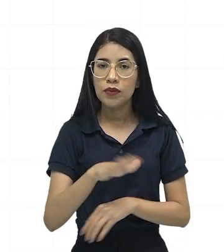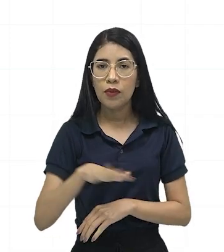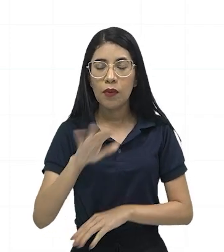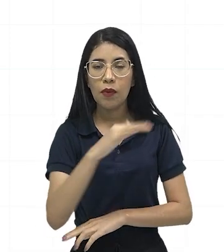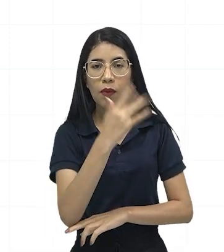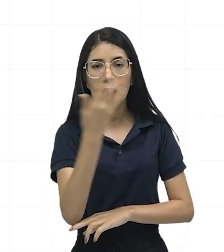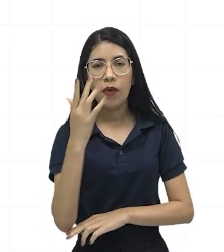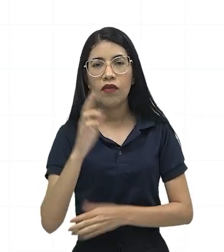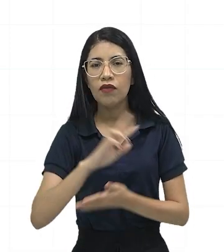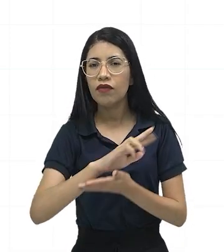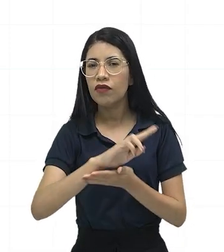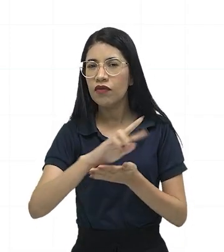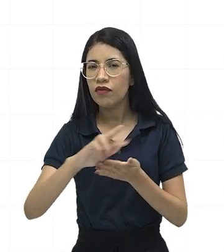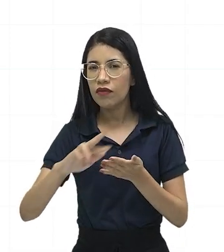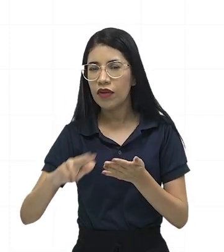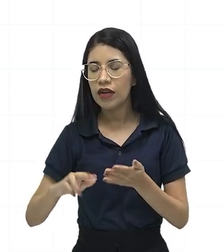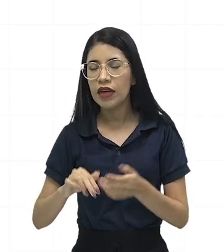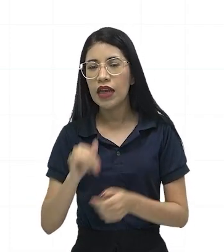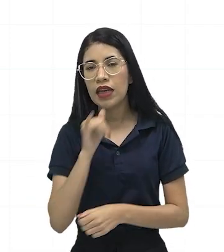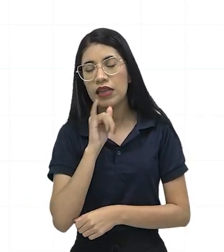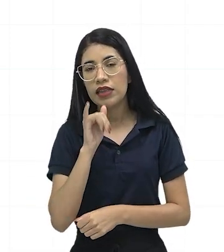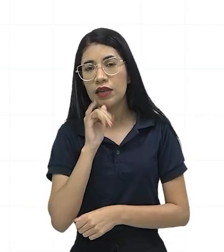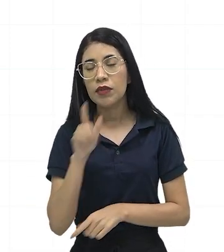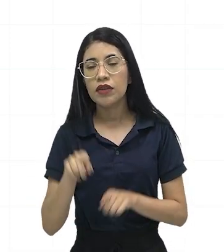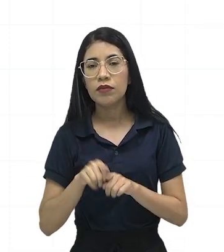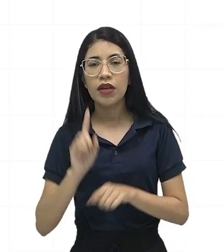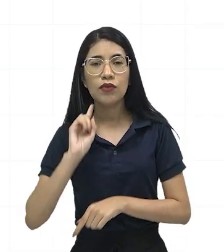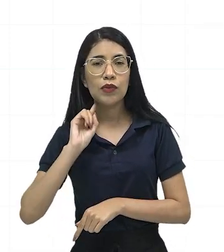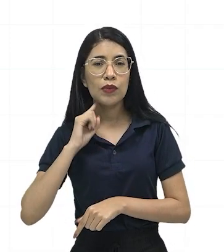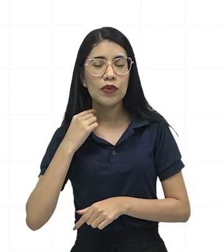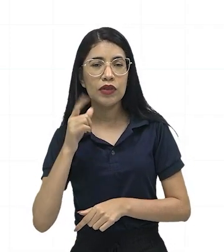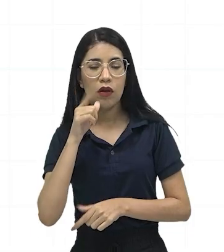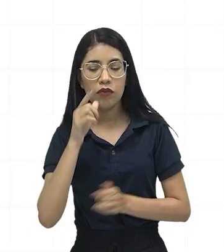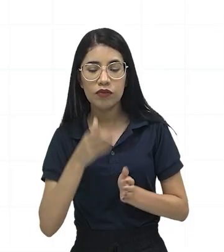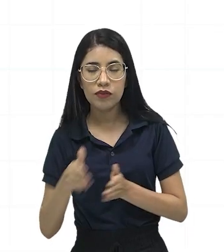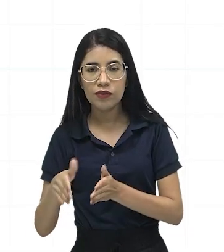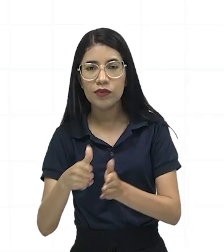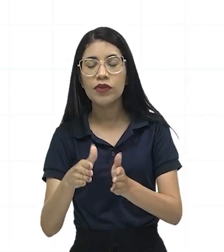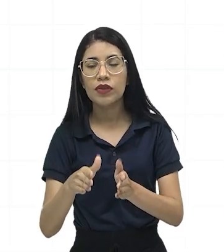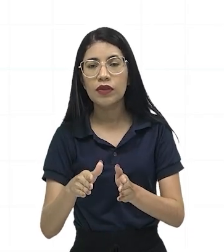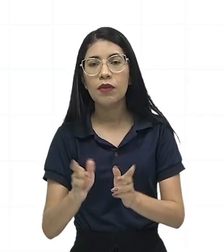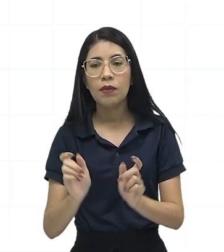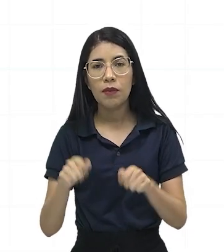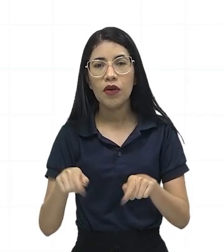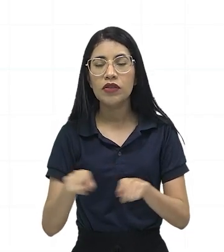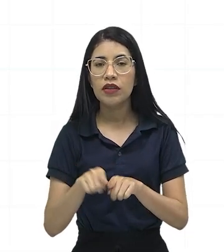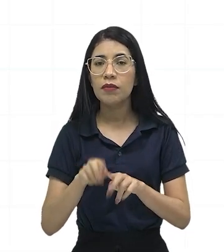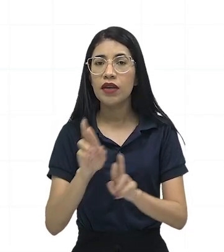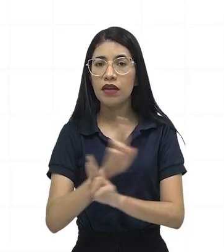várias formas, até poluição de rios, né, e lagos podem estar